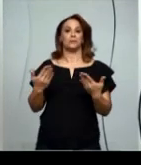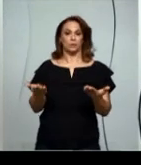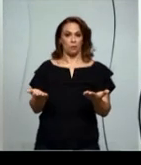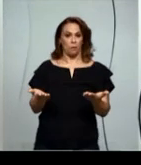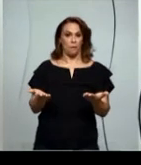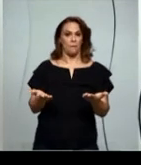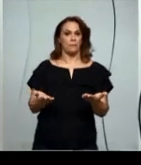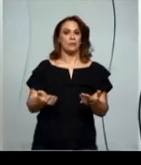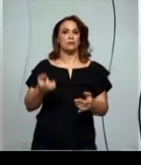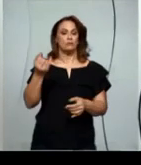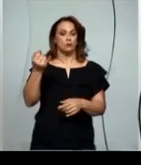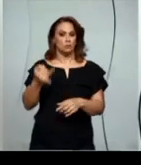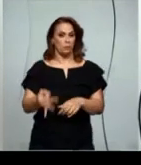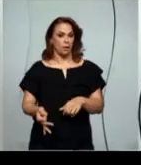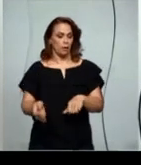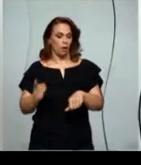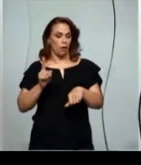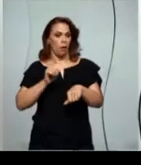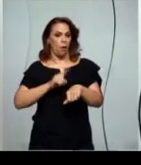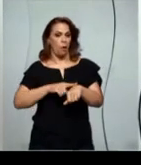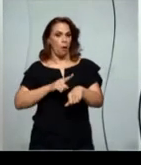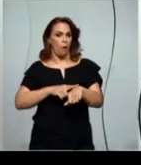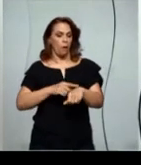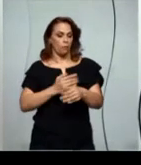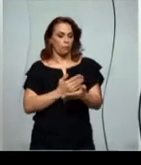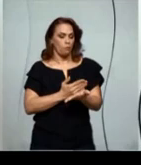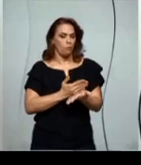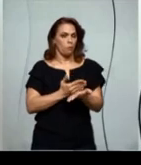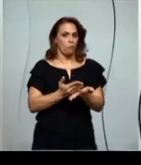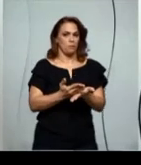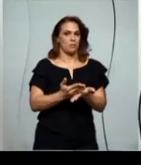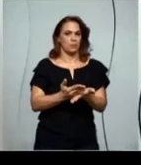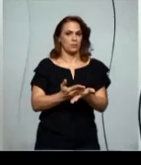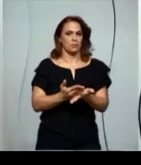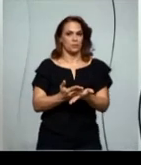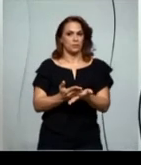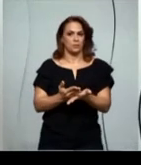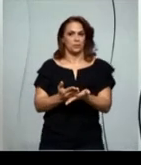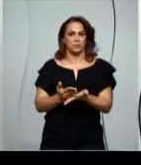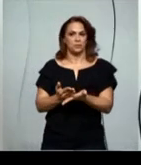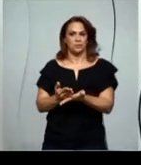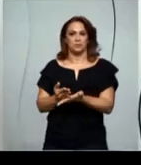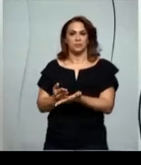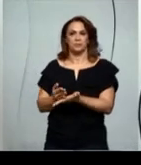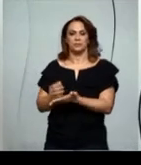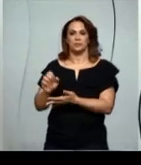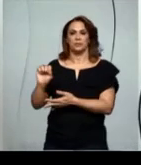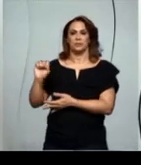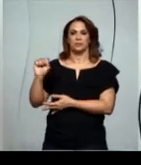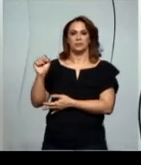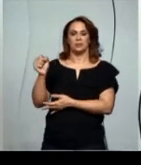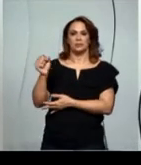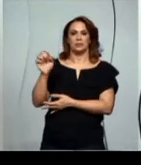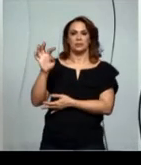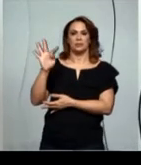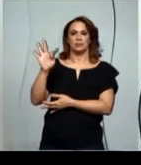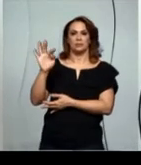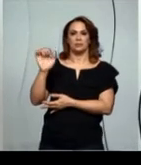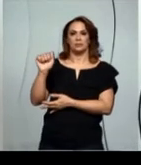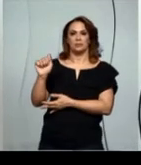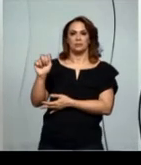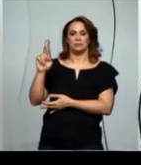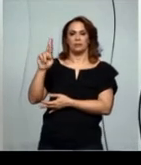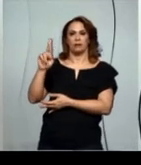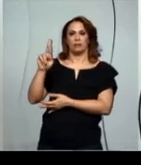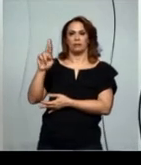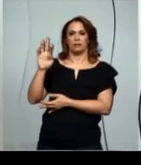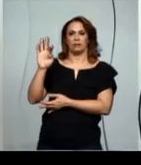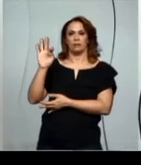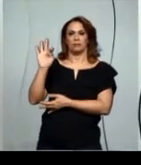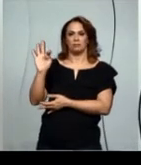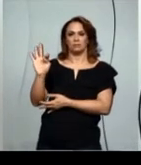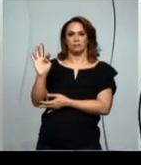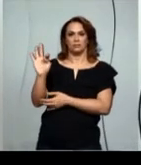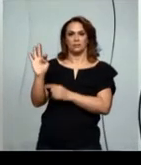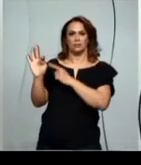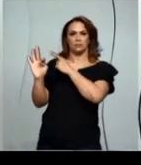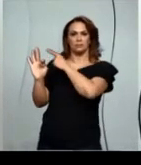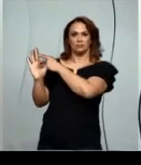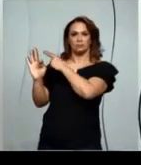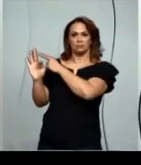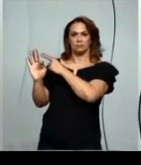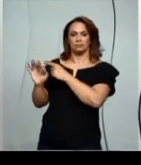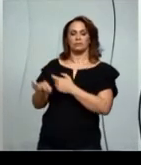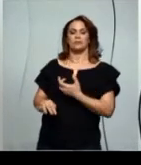horário de início, start. Start. O que eu vou acrescentar nesse verbo? Regular, forma